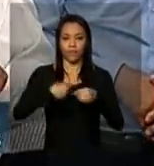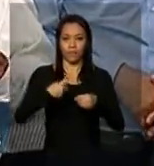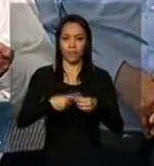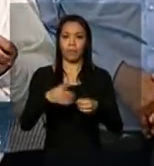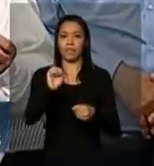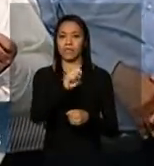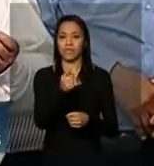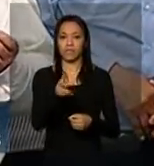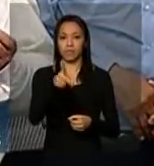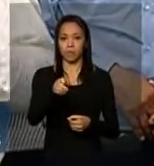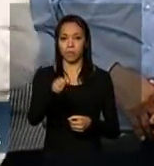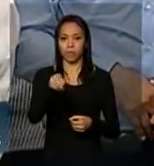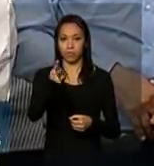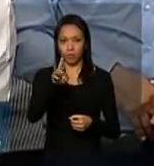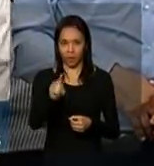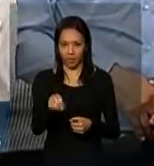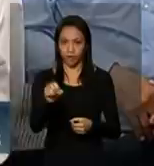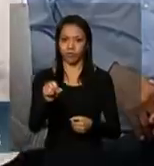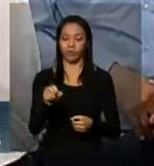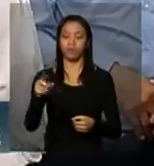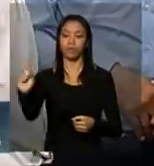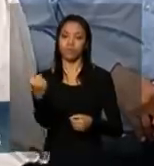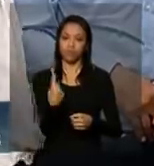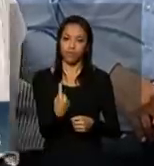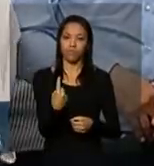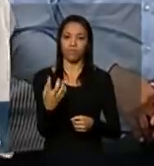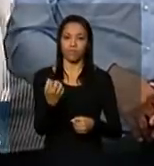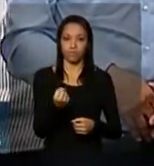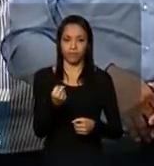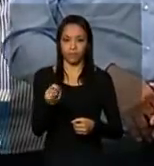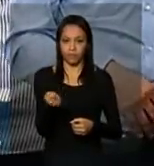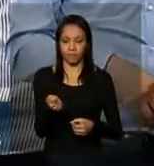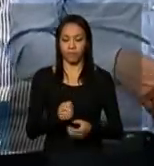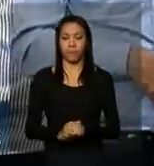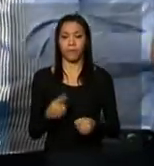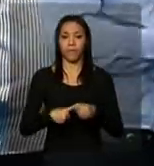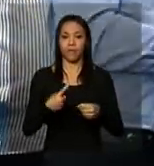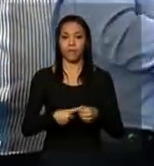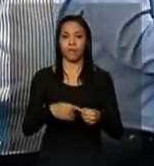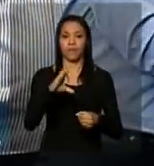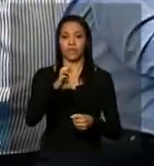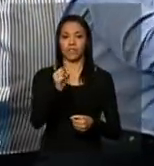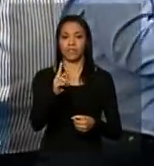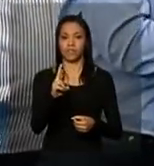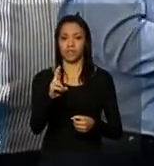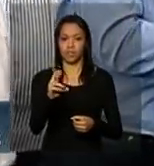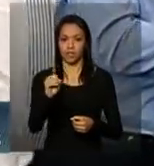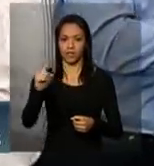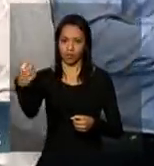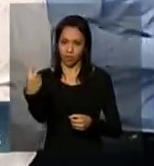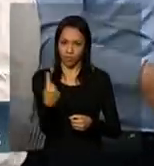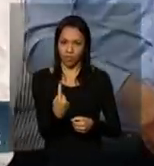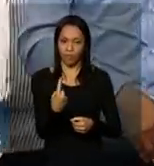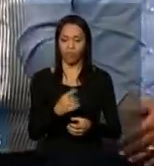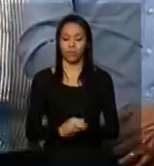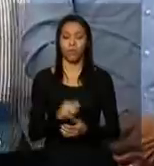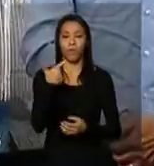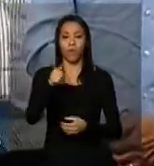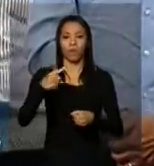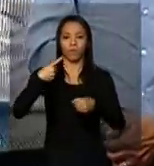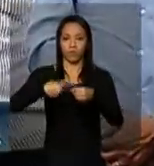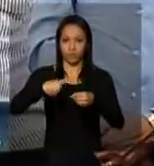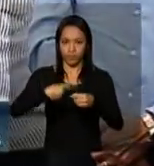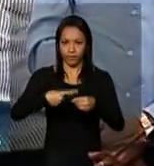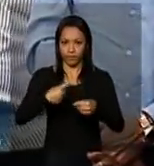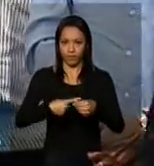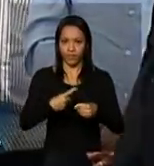São Pedro do Suaçuí Ricardo Araujo Souza Serro Epaminondas Pires de Miranda